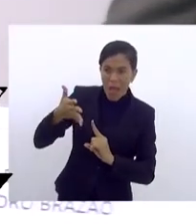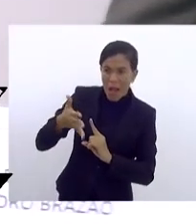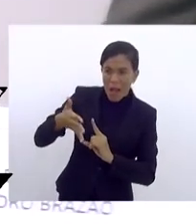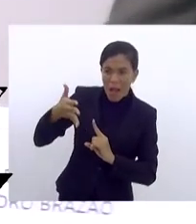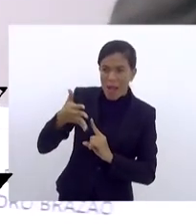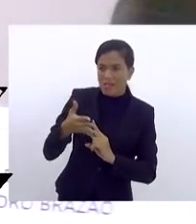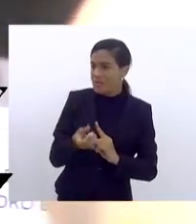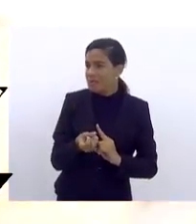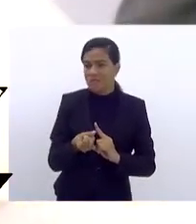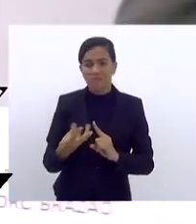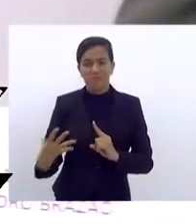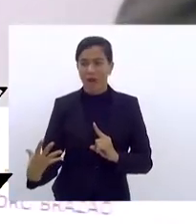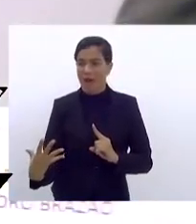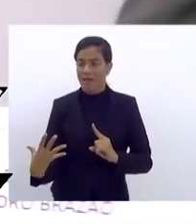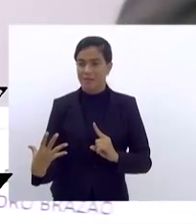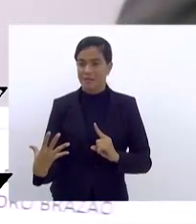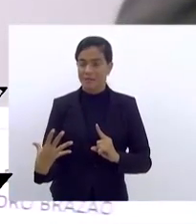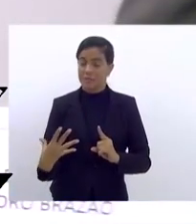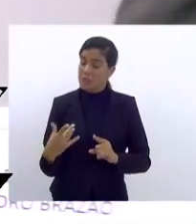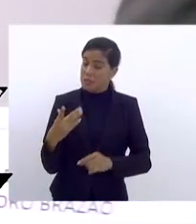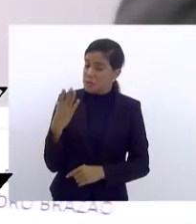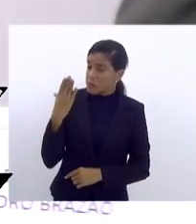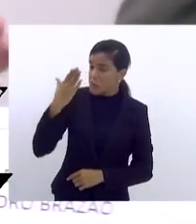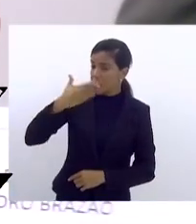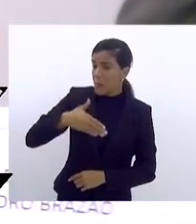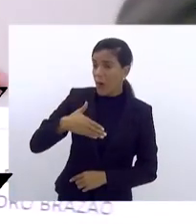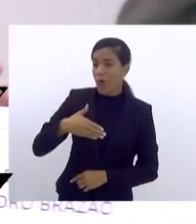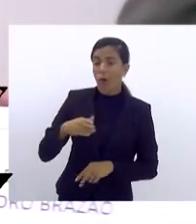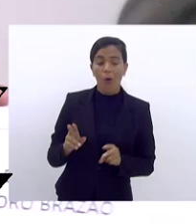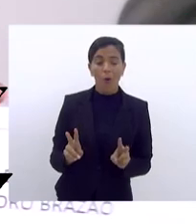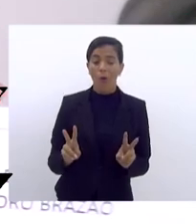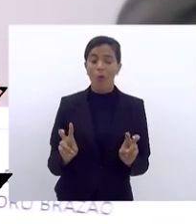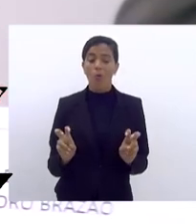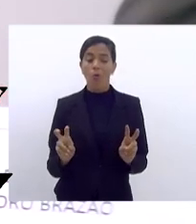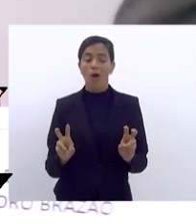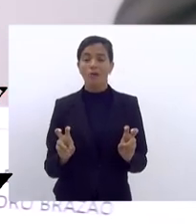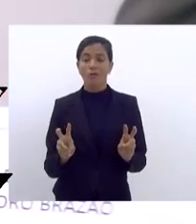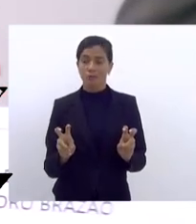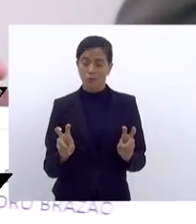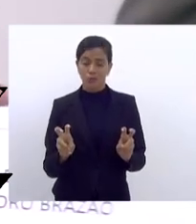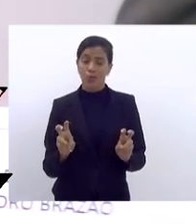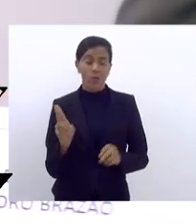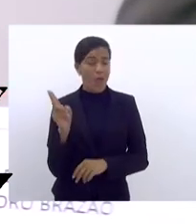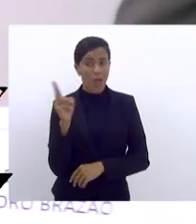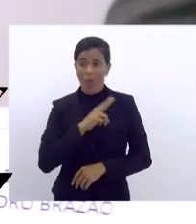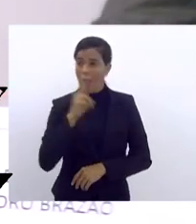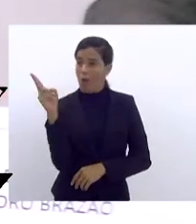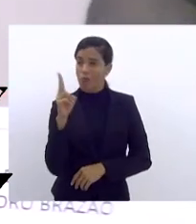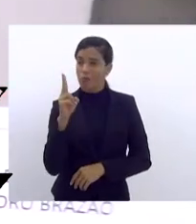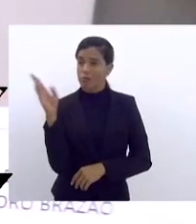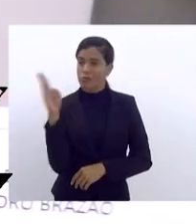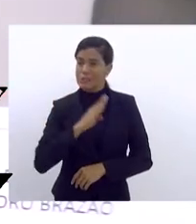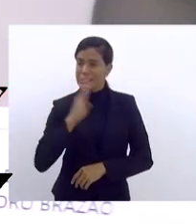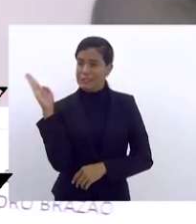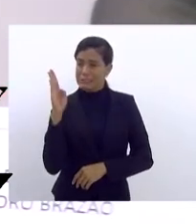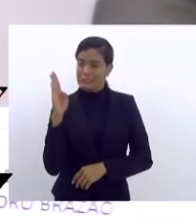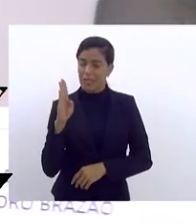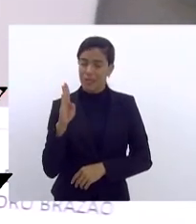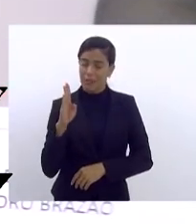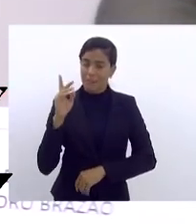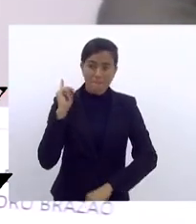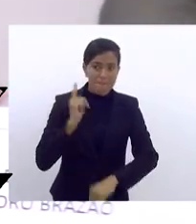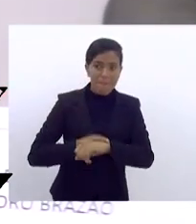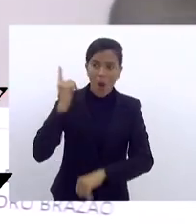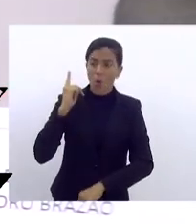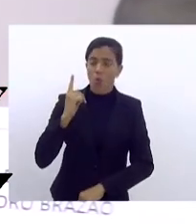respeito isso prova que o assunto é emergente e é latente